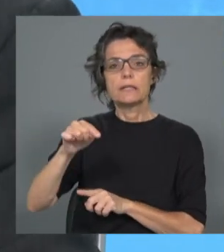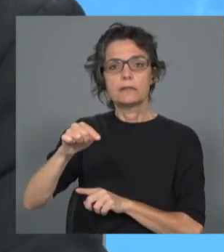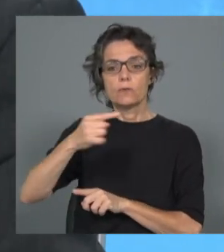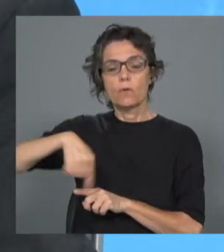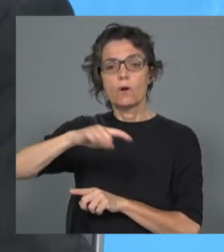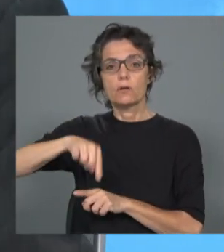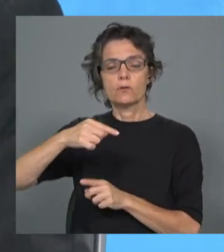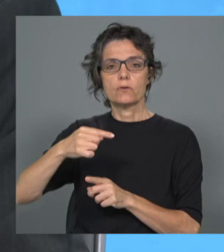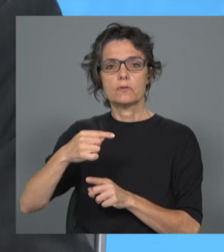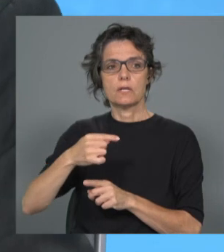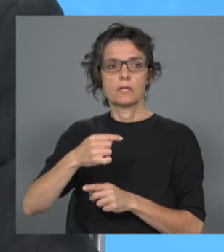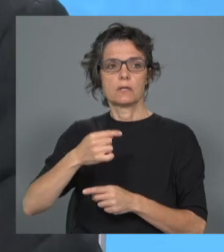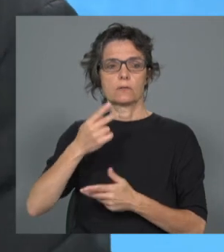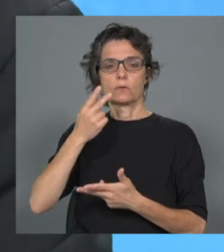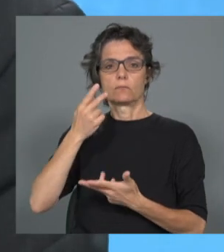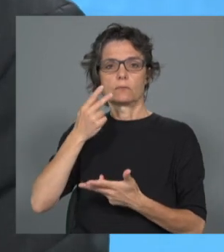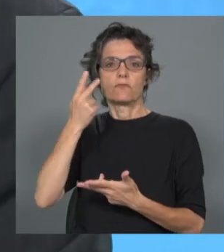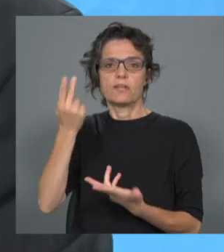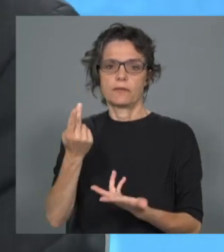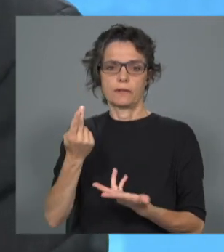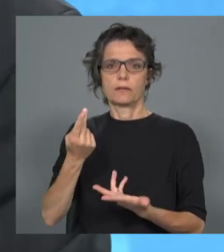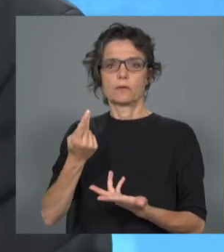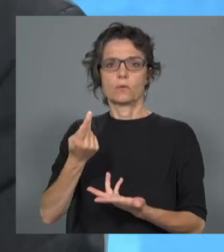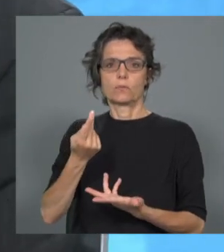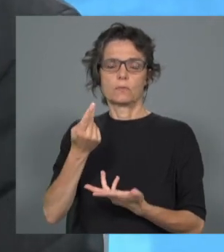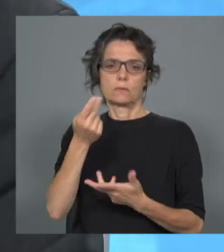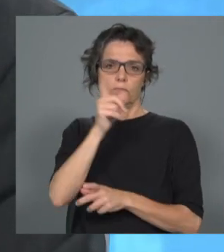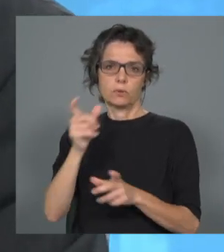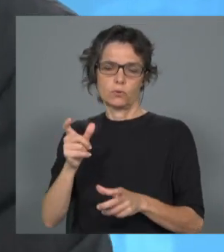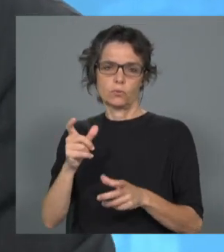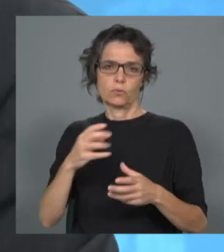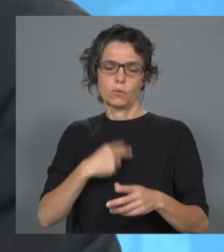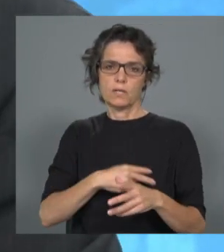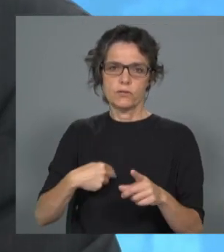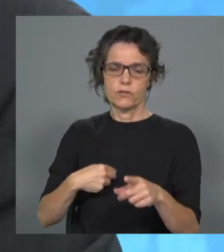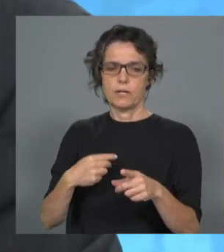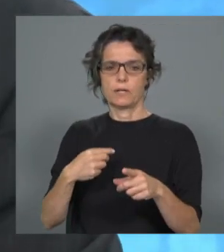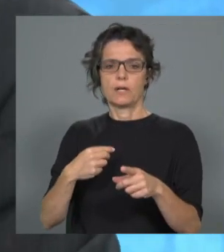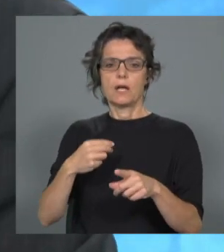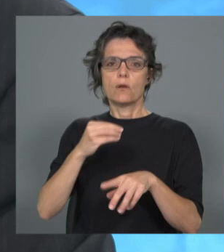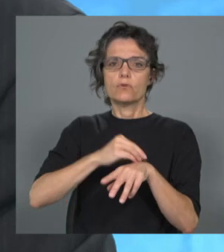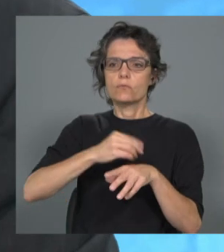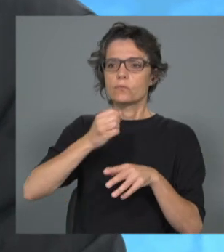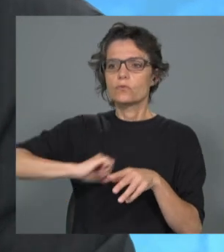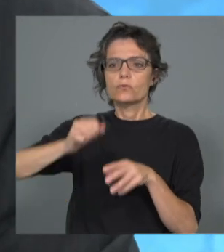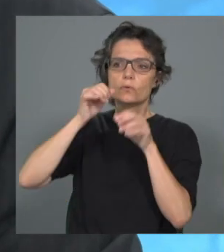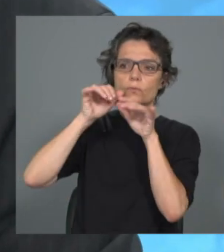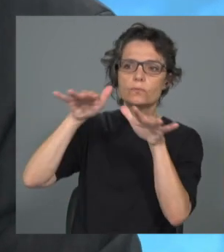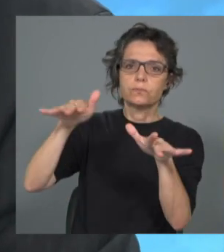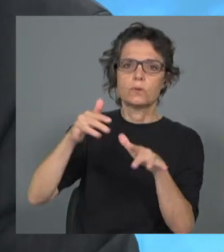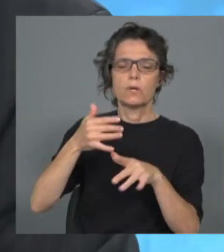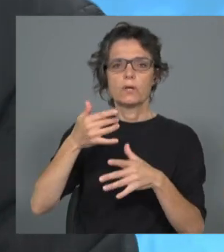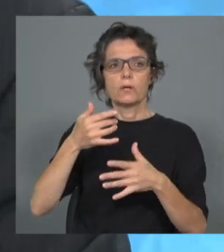e o nosso testemunho para fora sejam de facto mais autênticos, mais verdadeiros e mais interpelativos.